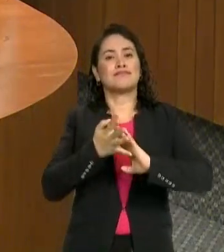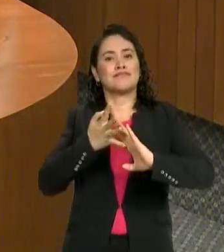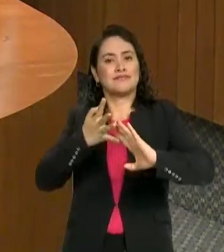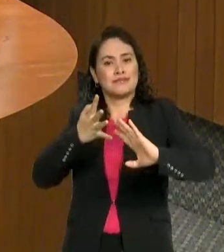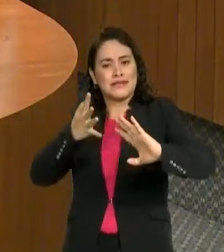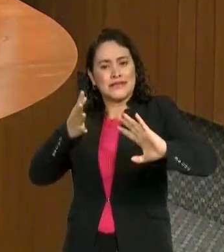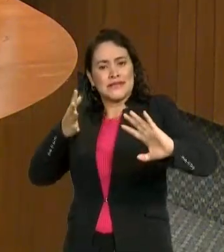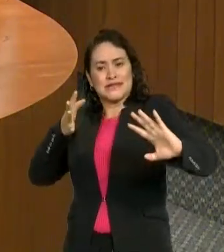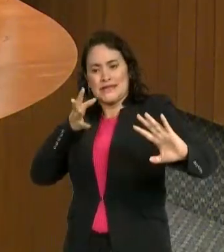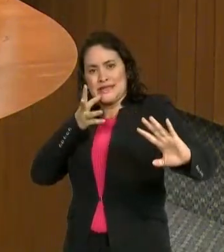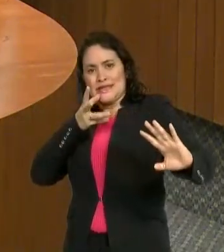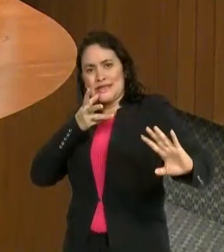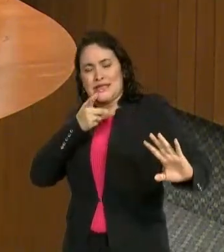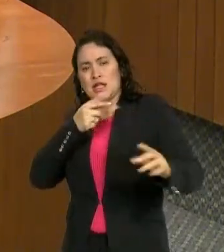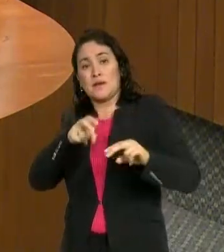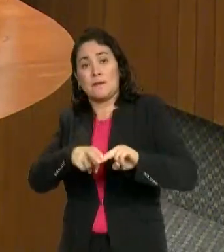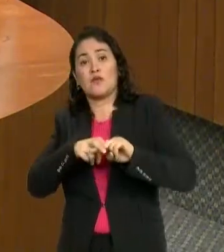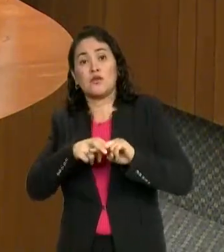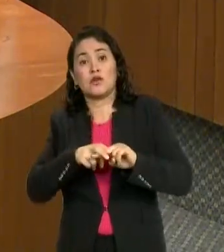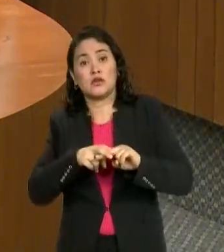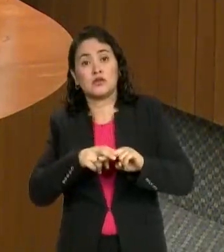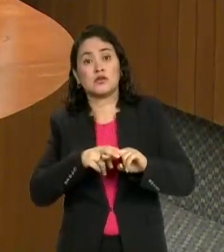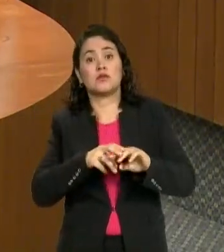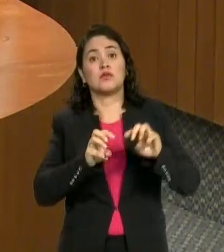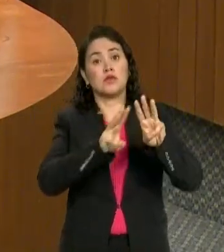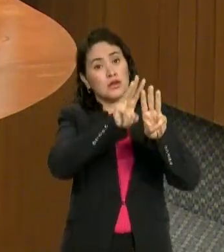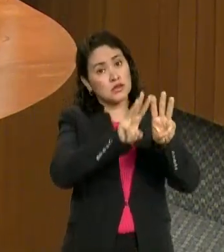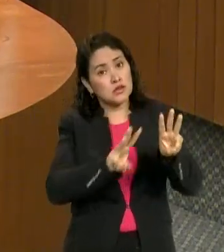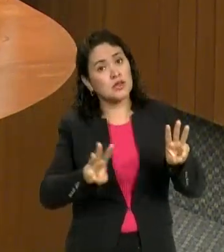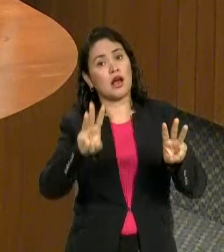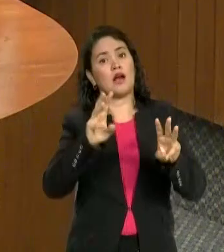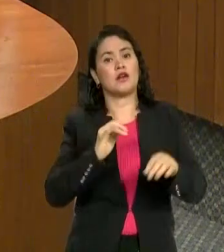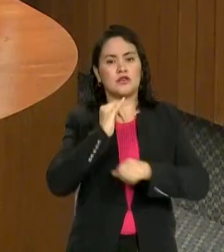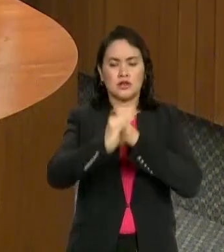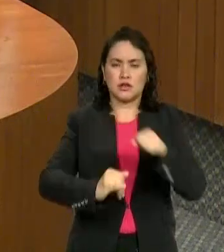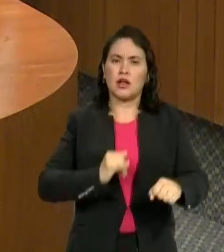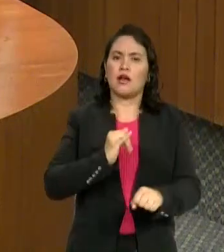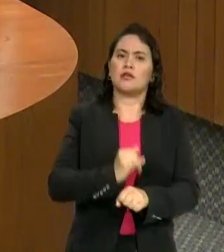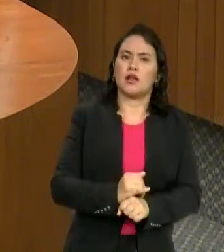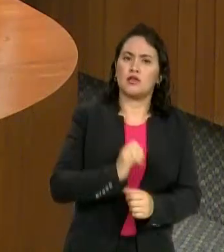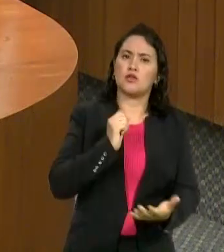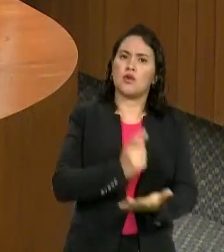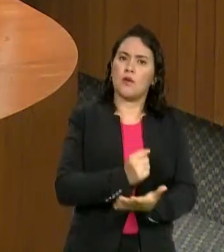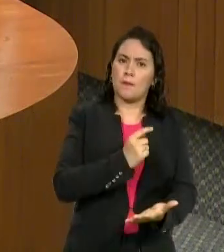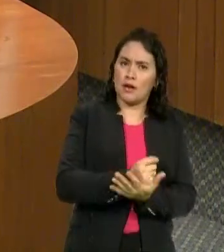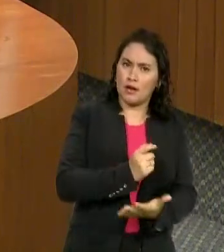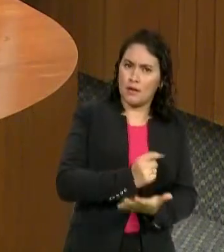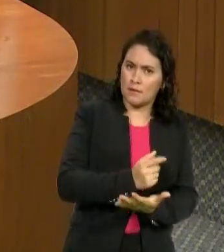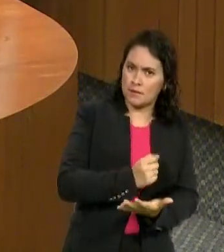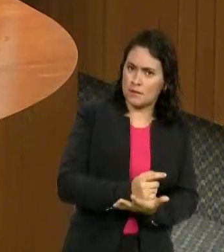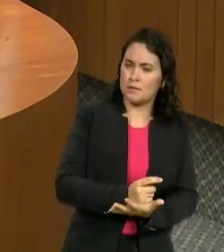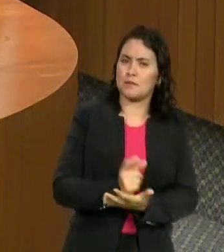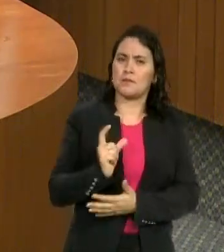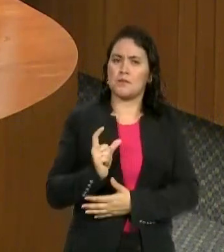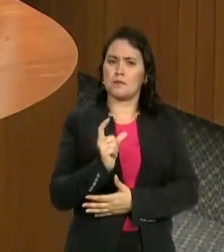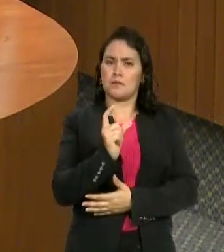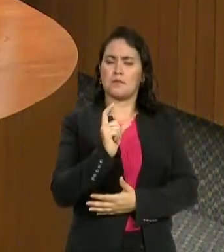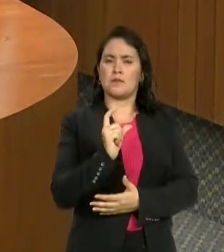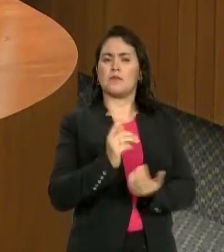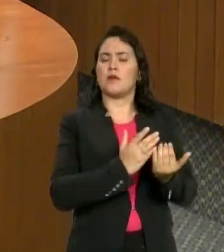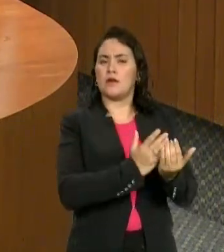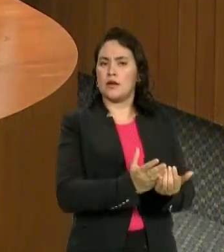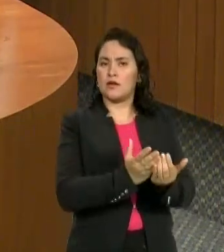tem internet, para você marcar a sua passagem. Beleza? Todo mundo entendeu. Quando você chega lá